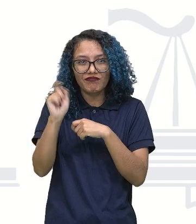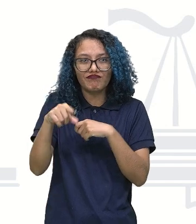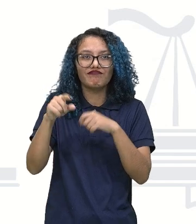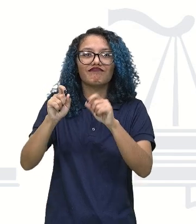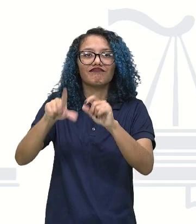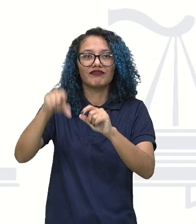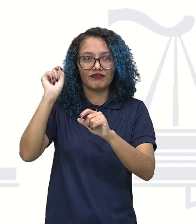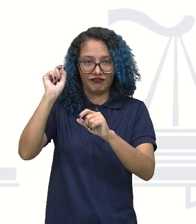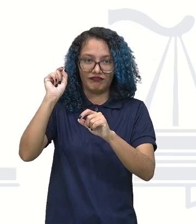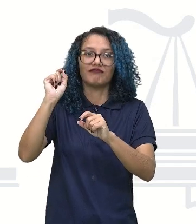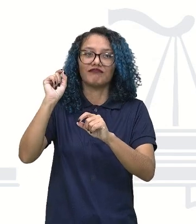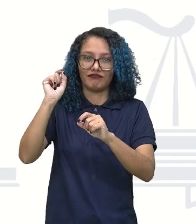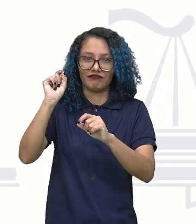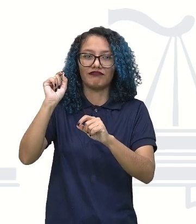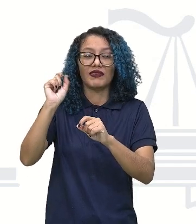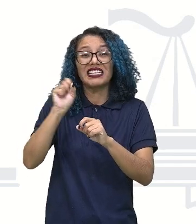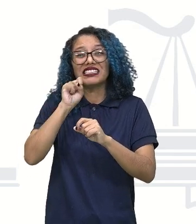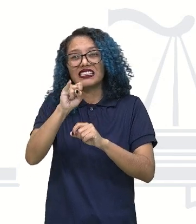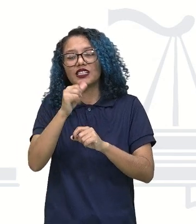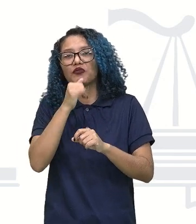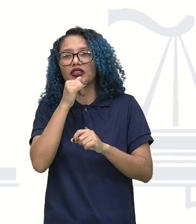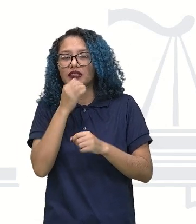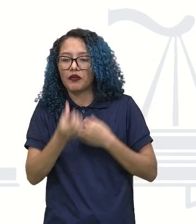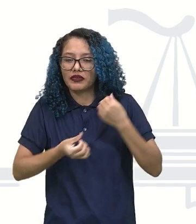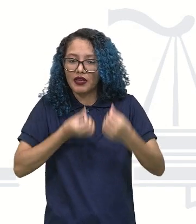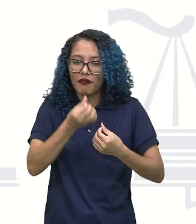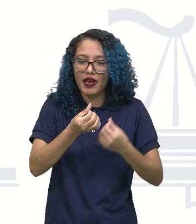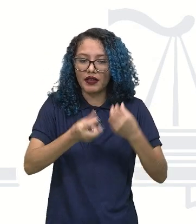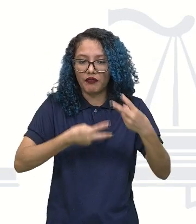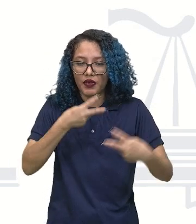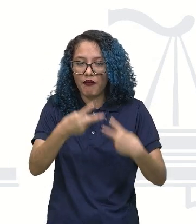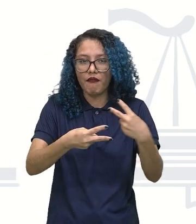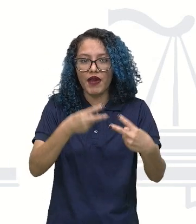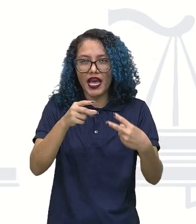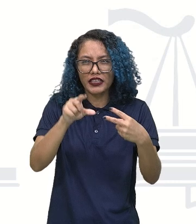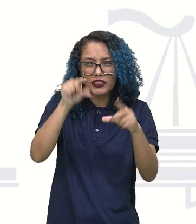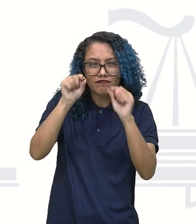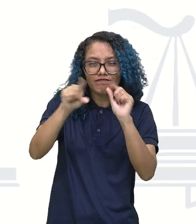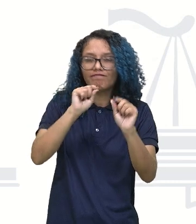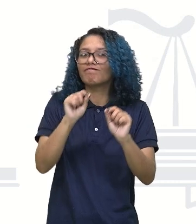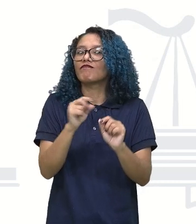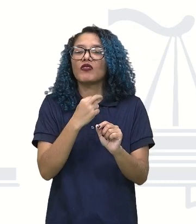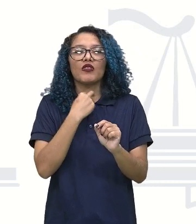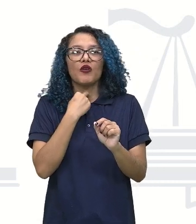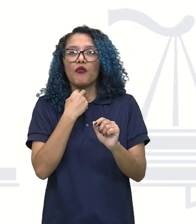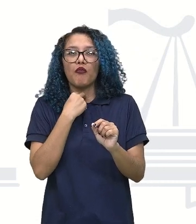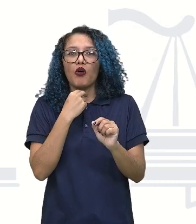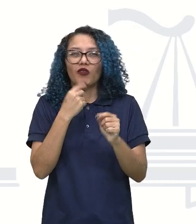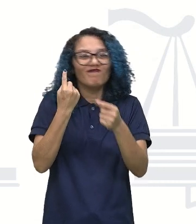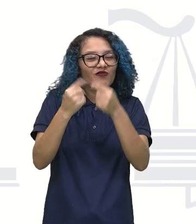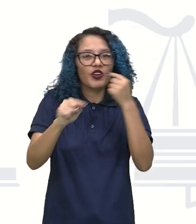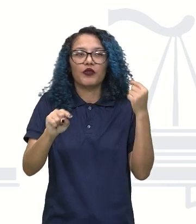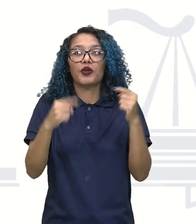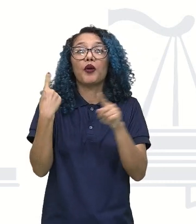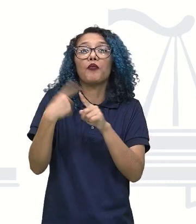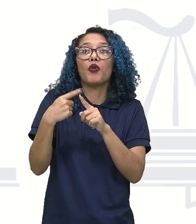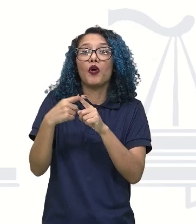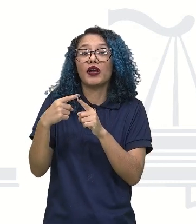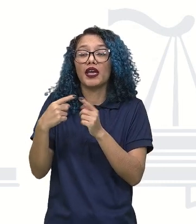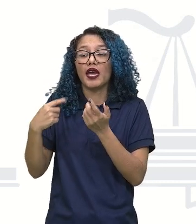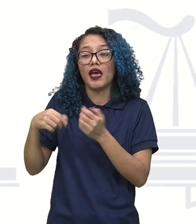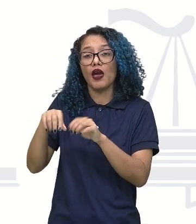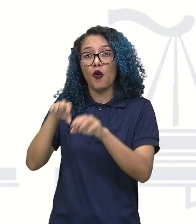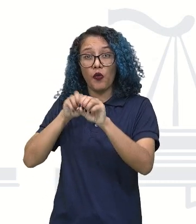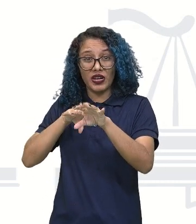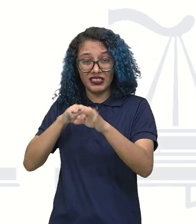vocês colocarem semestre, bimestre, vocês não vão conseguir fazer esse lançamento, porque o CMEA, o mediado, ele funciona